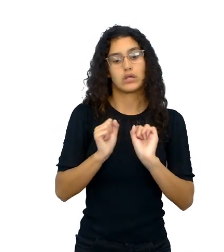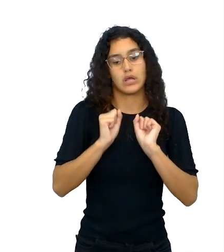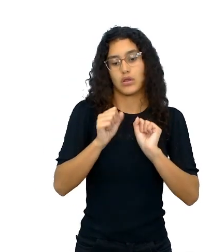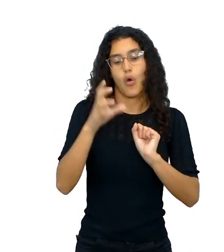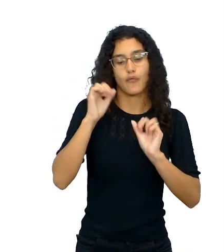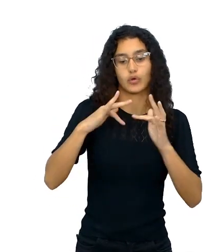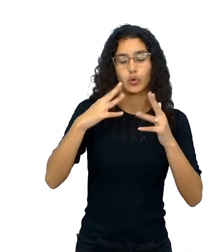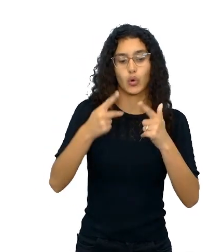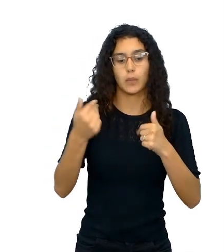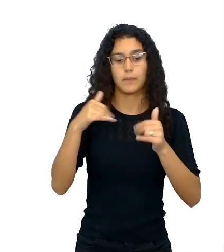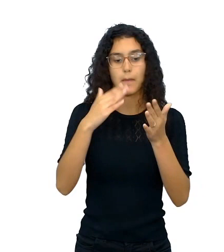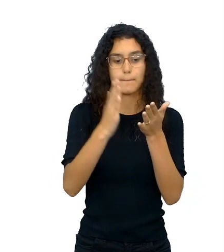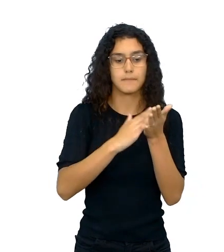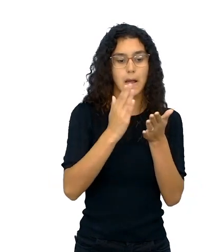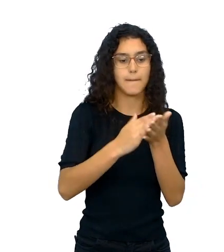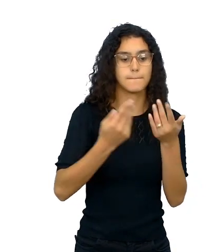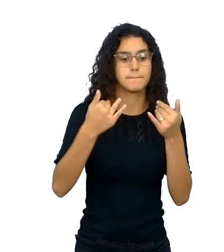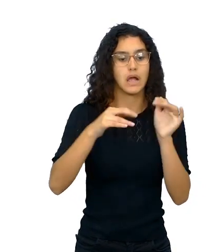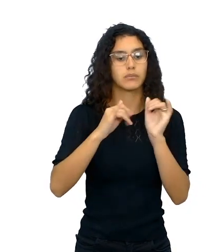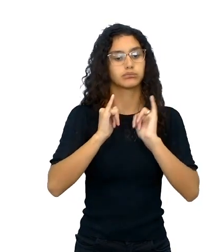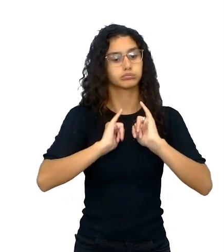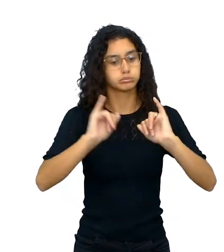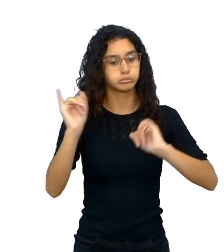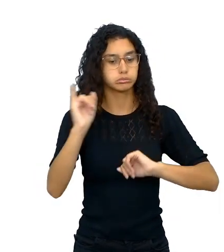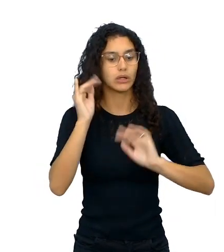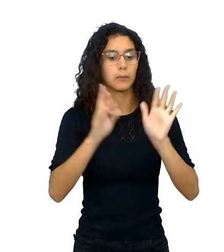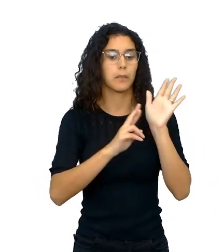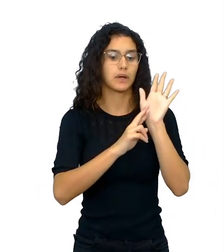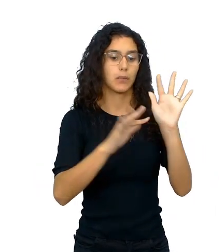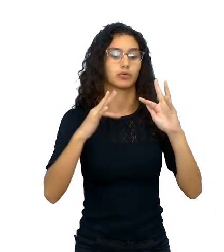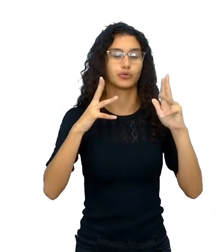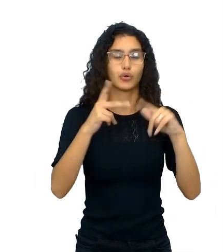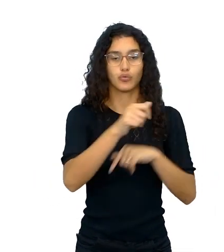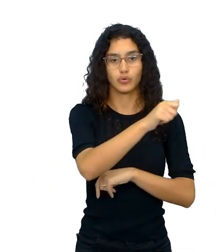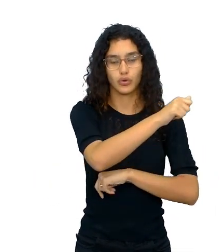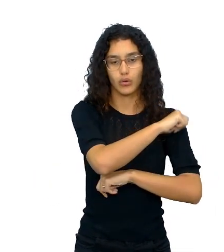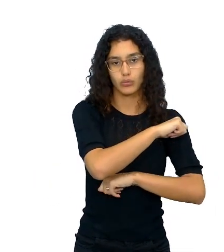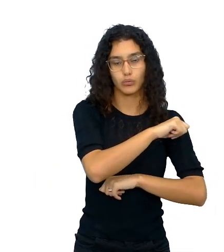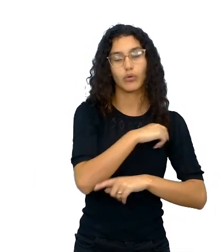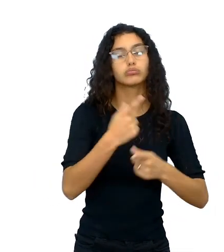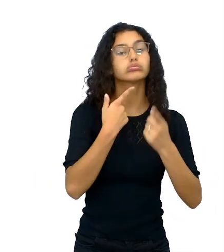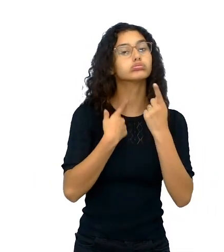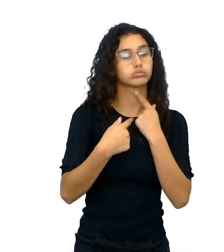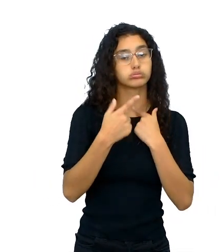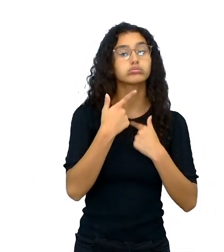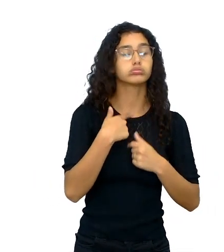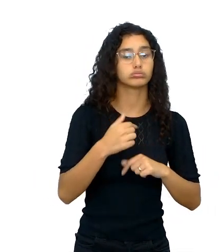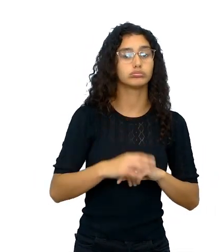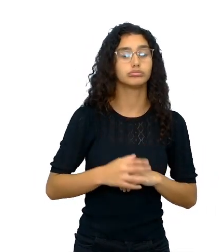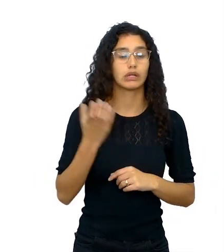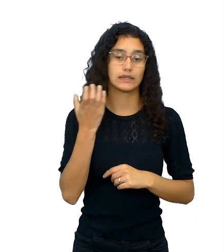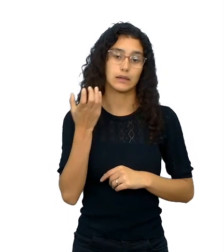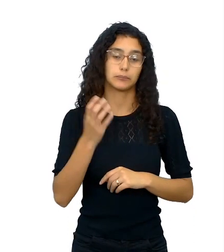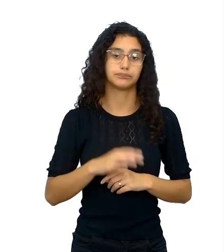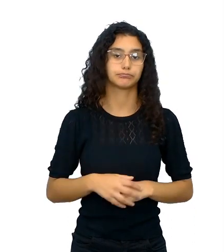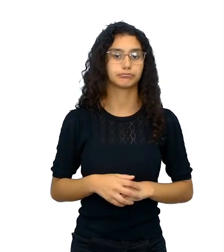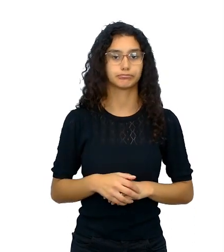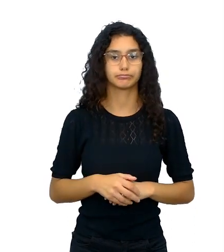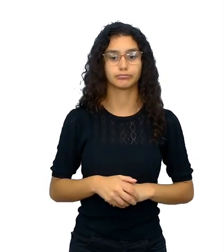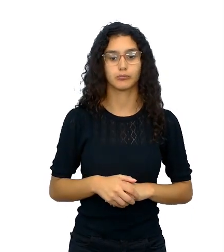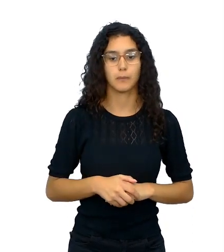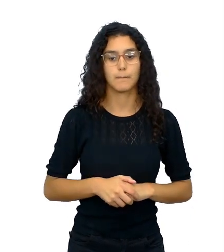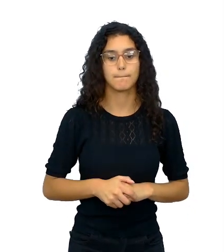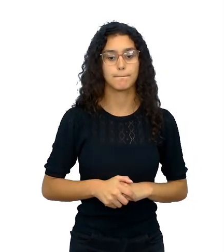é preciso ouvir todos os capítulos, não é, mas é necessário que se ouça todos aqueles que os alunos